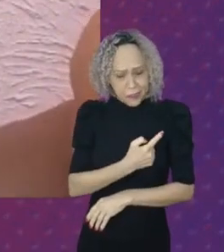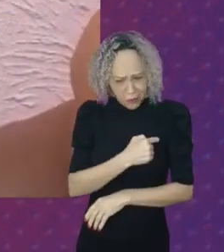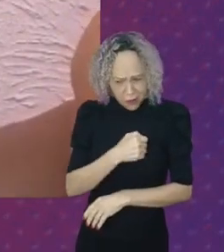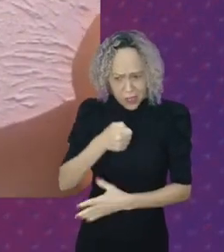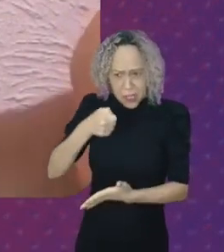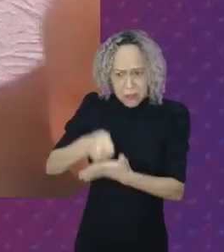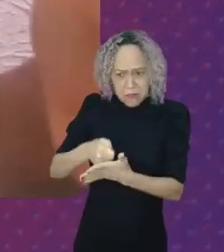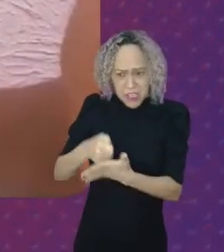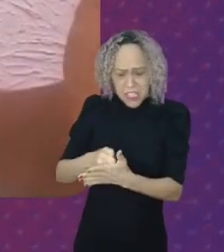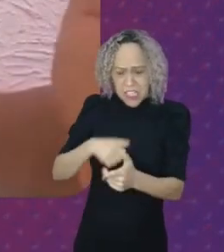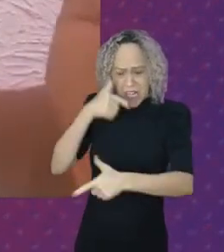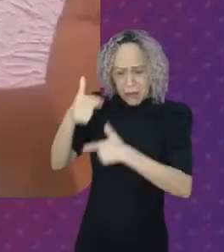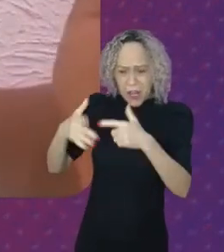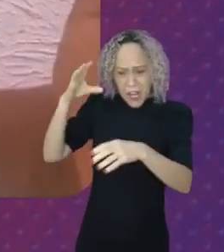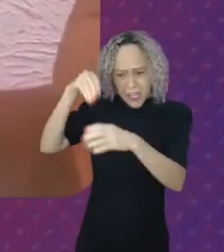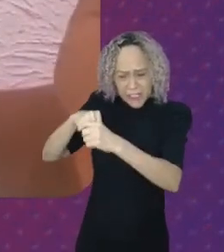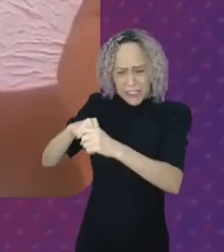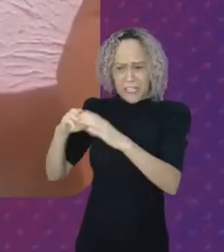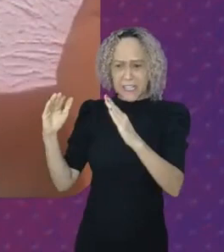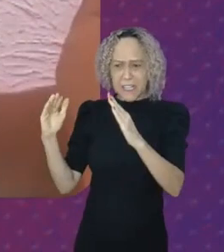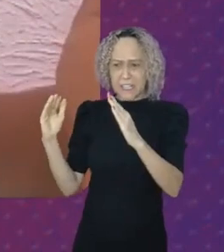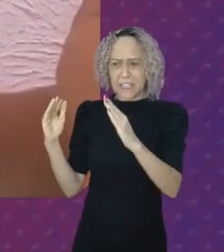casa, de uma casa. Então,